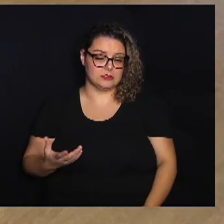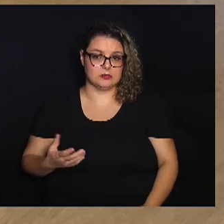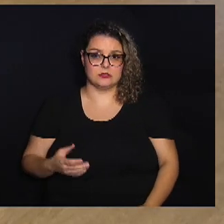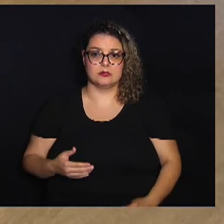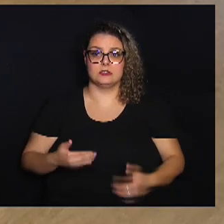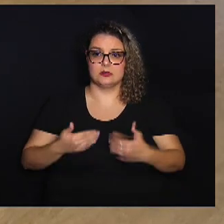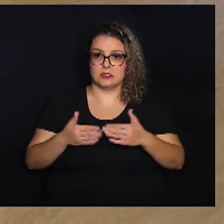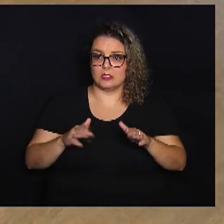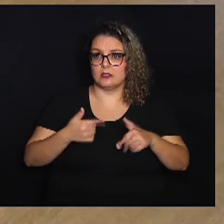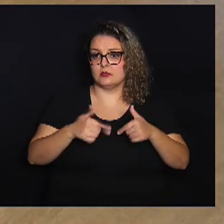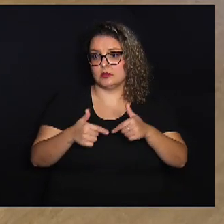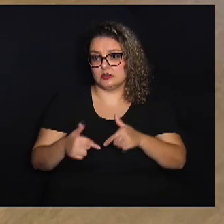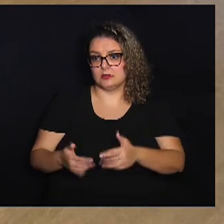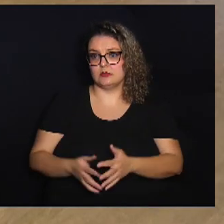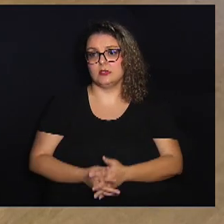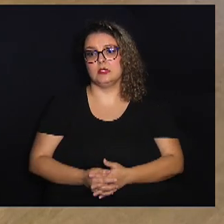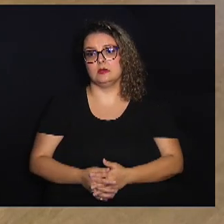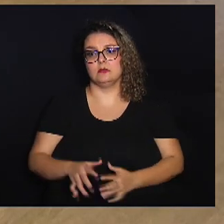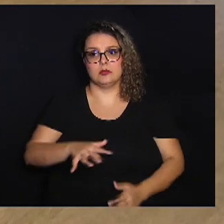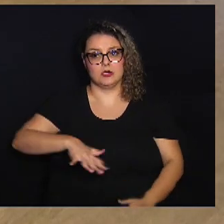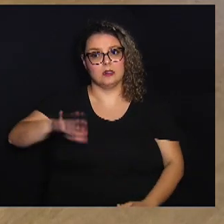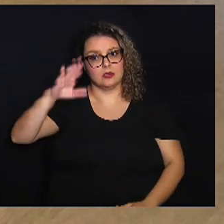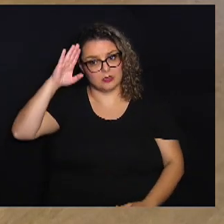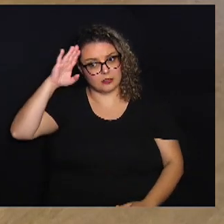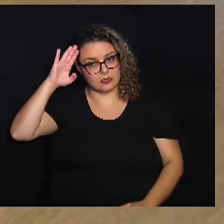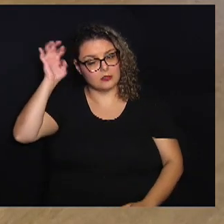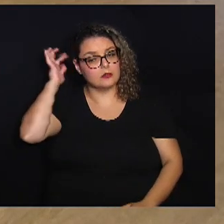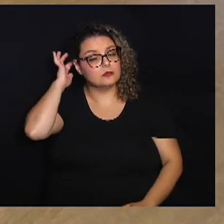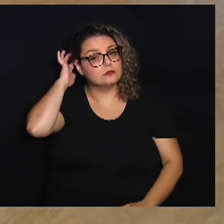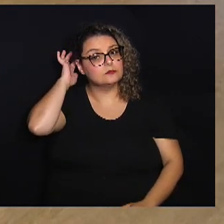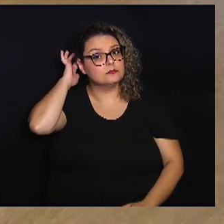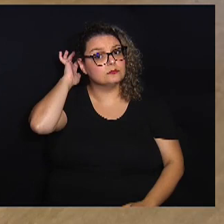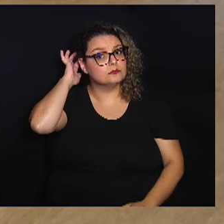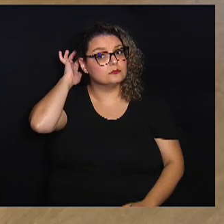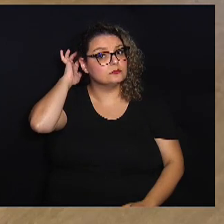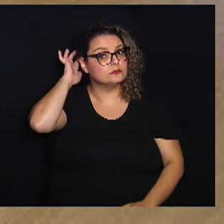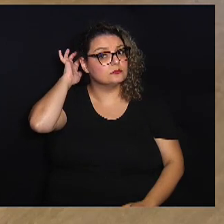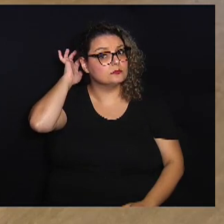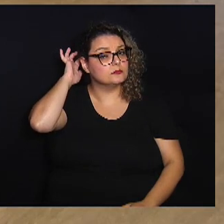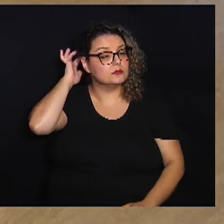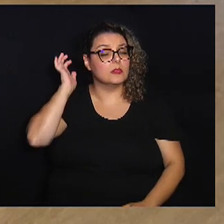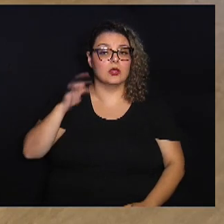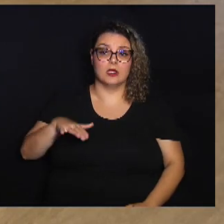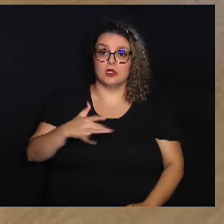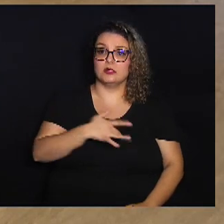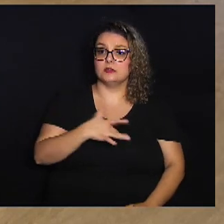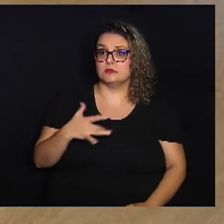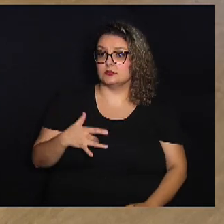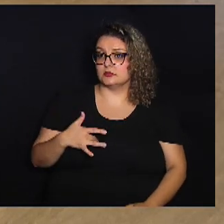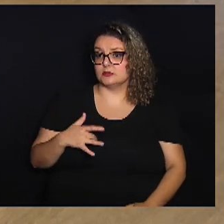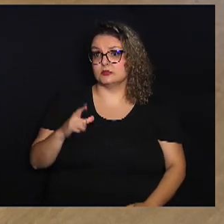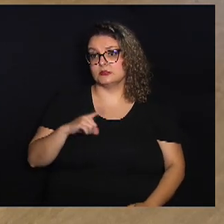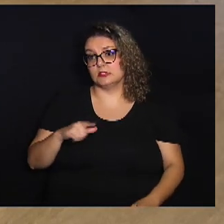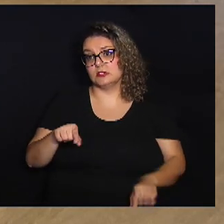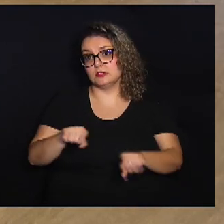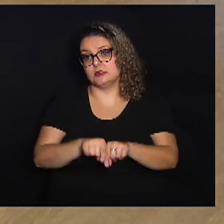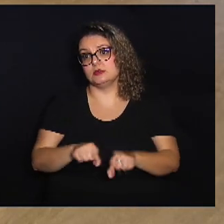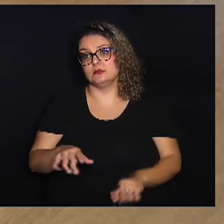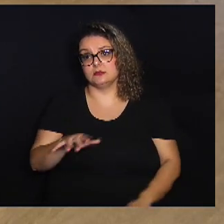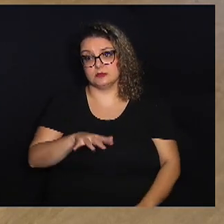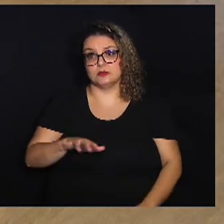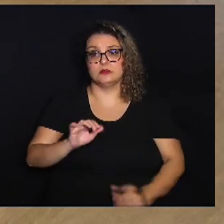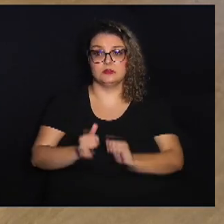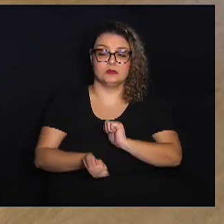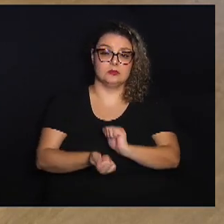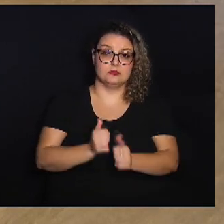mais, assim. A área acadêmica, a área da saúde, agora tem também, né, na área de esportes.